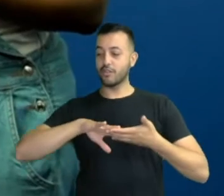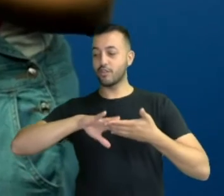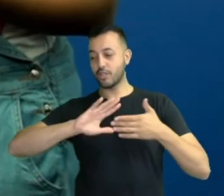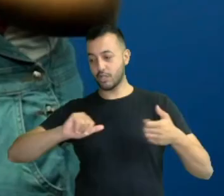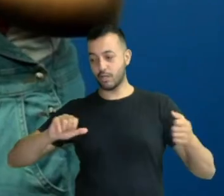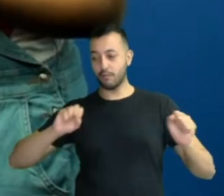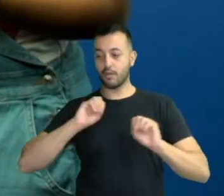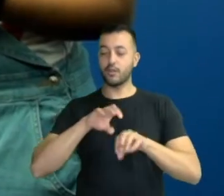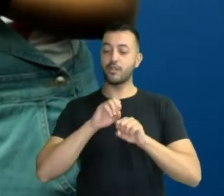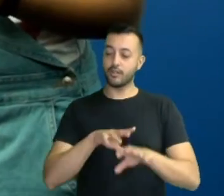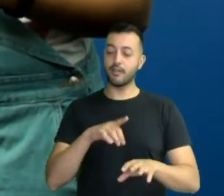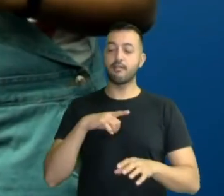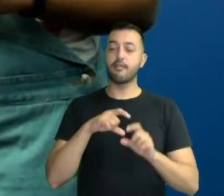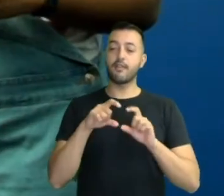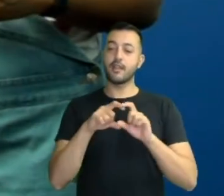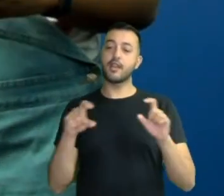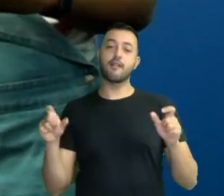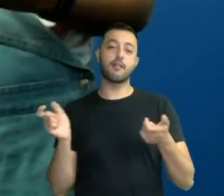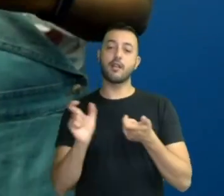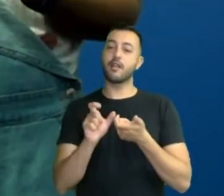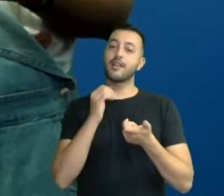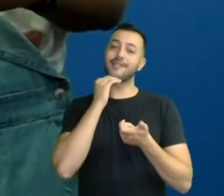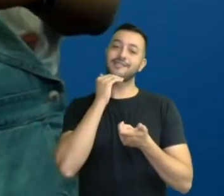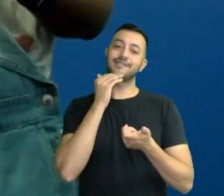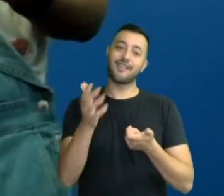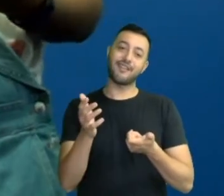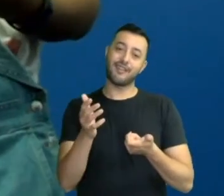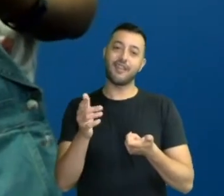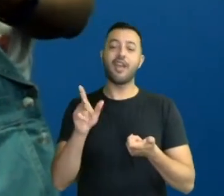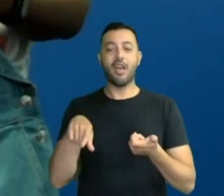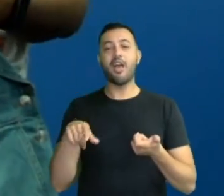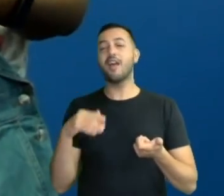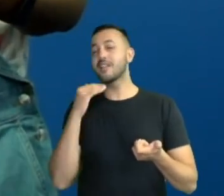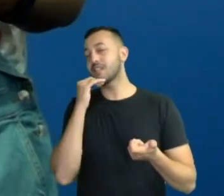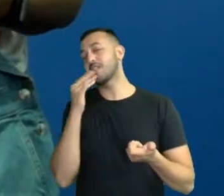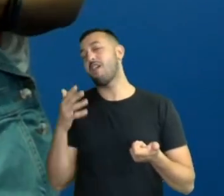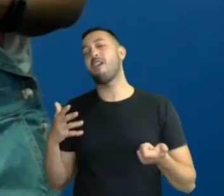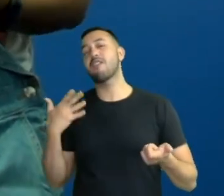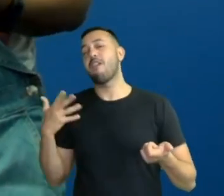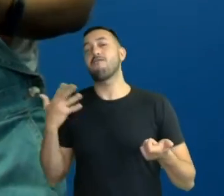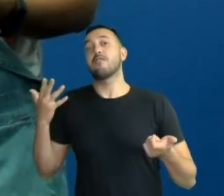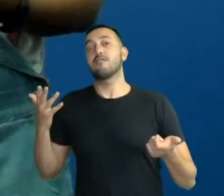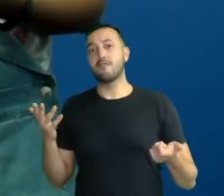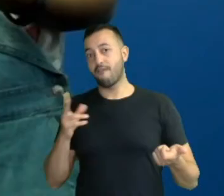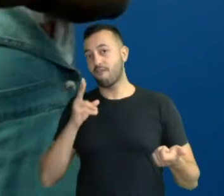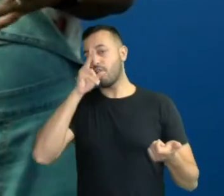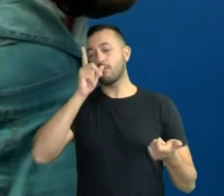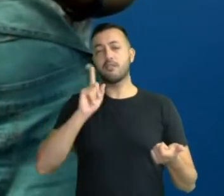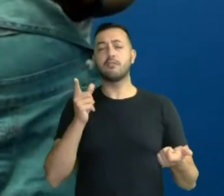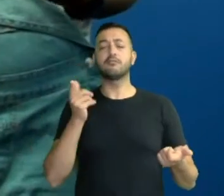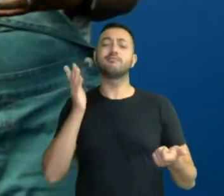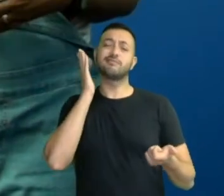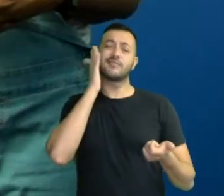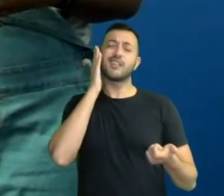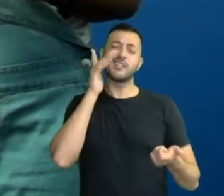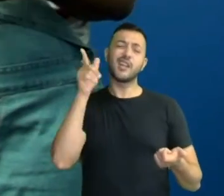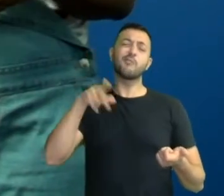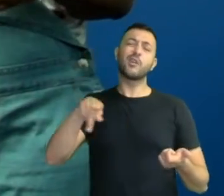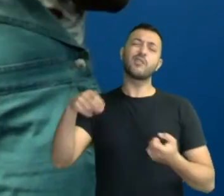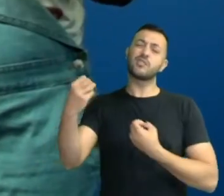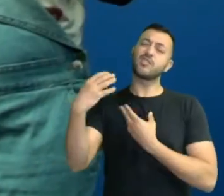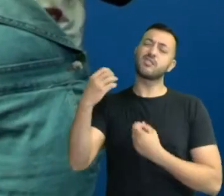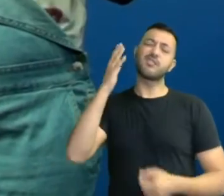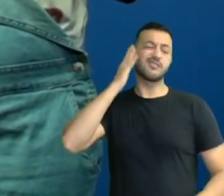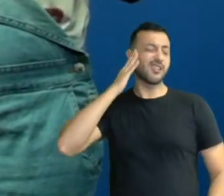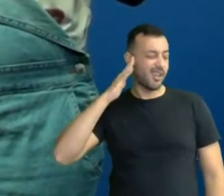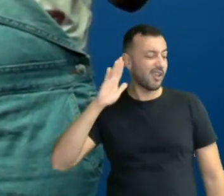sua forma não pronominal, é sem ênfase. Então, significa que eu sei o que a professora está ensinando, né? Possa até ser